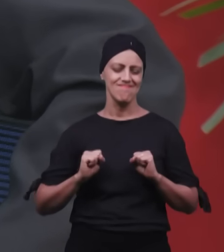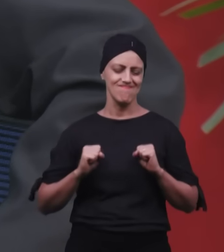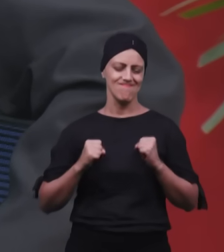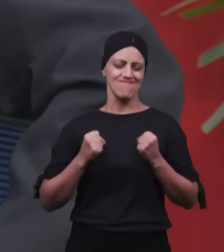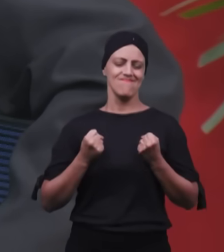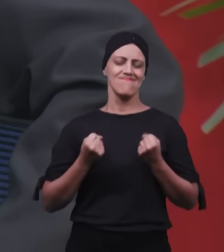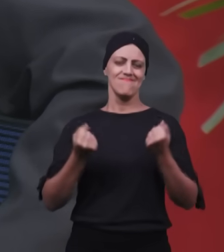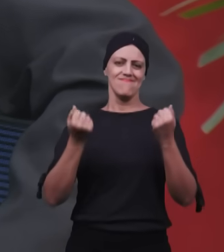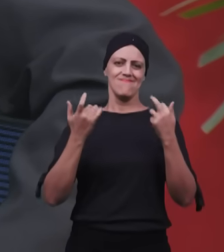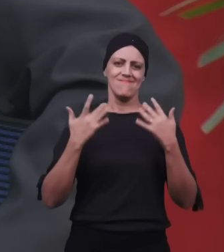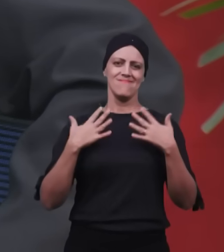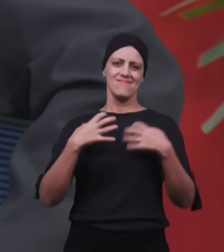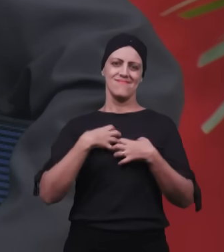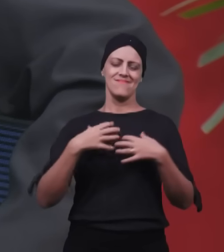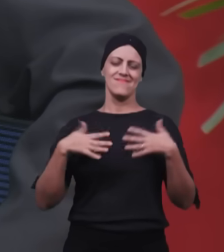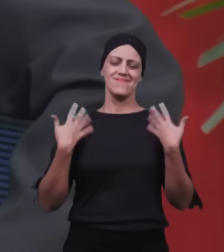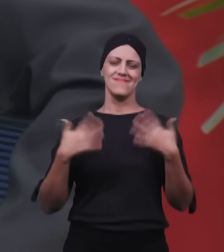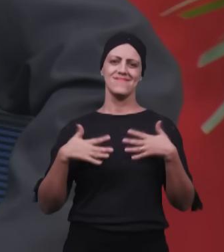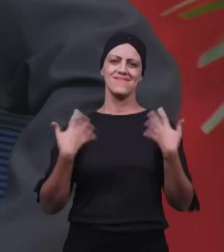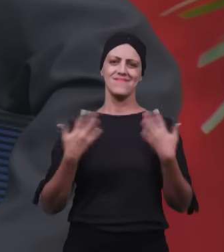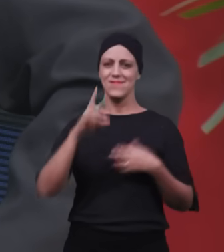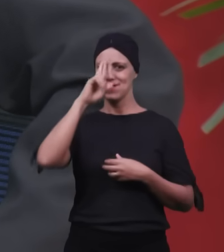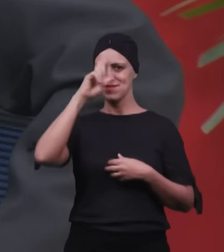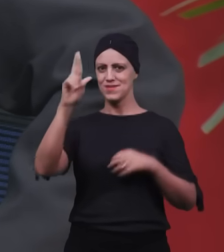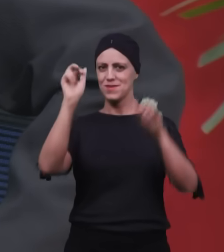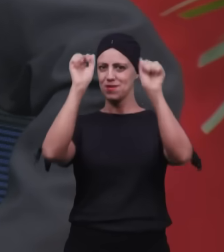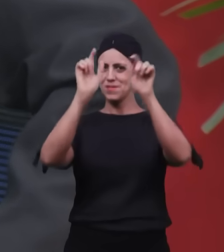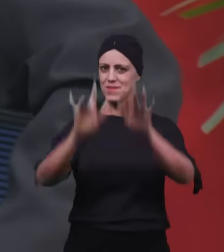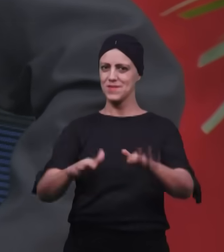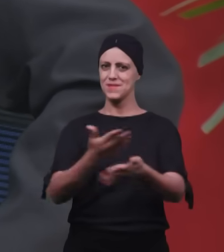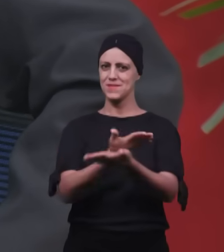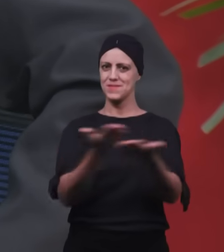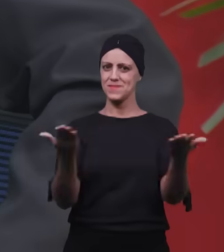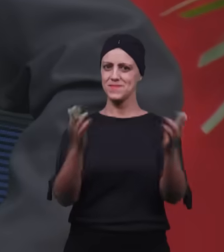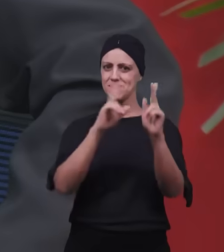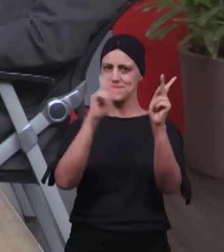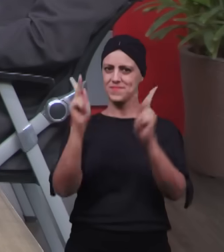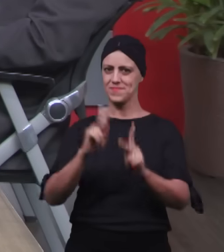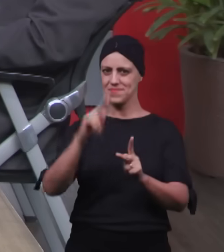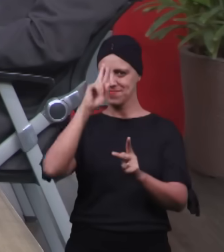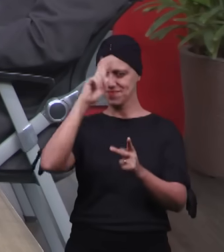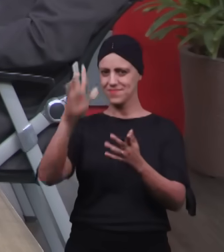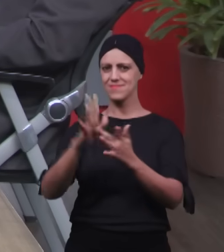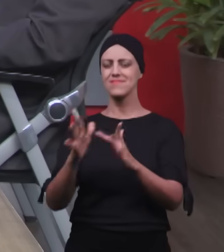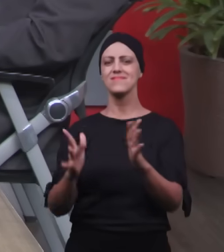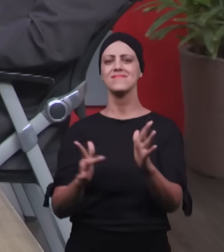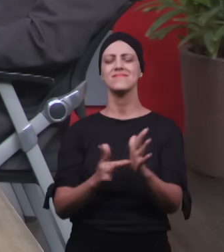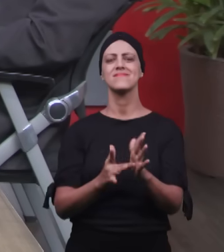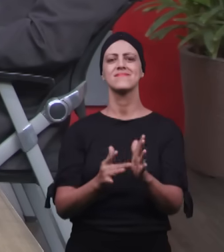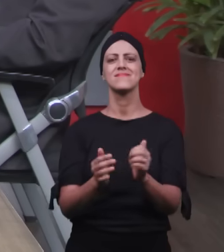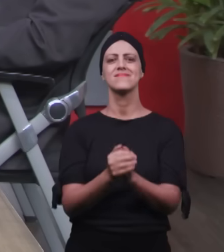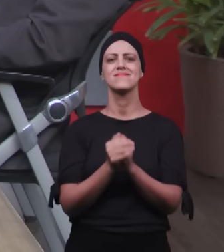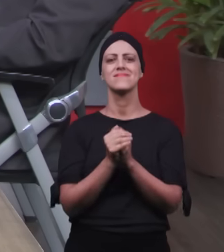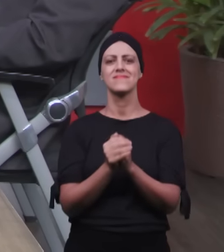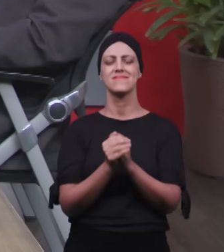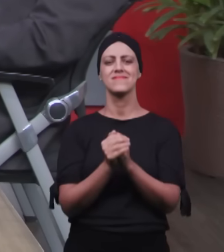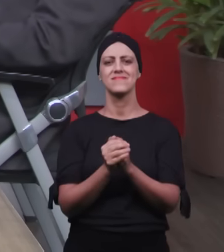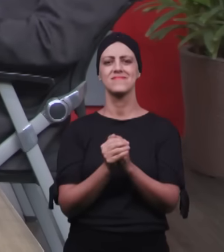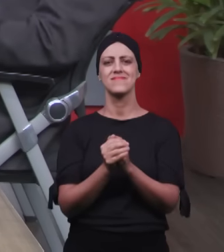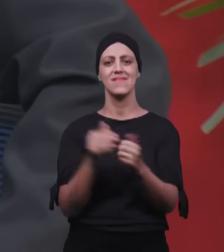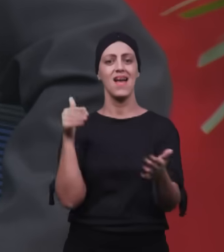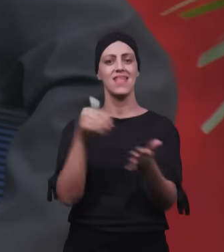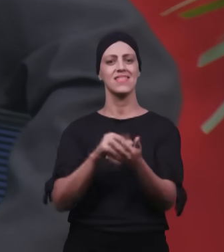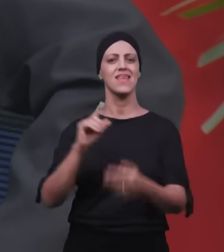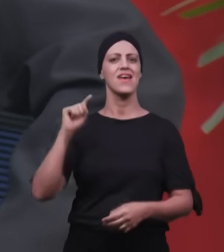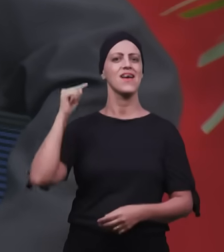edificam nos alegram Que o Senhor abençoe a todos os pais do Senhor Jesus a paz do Senhor